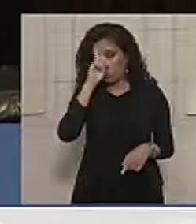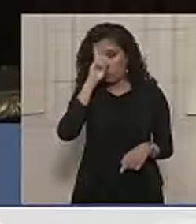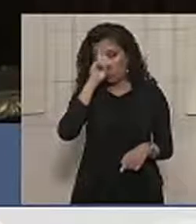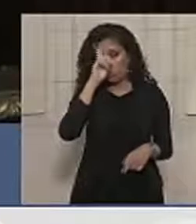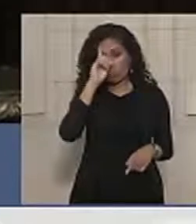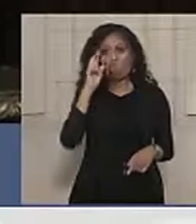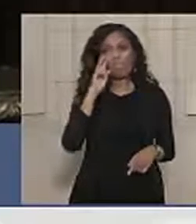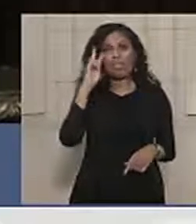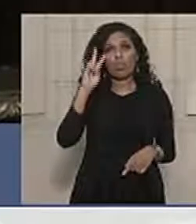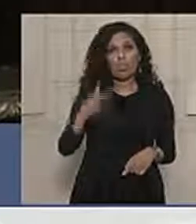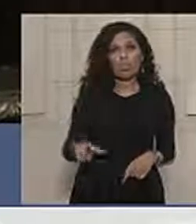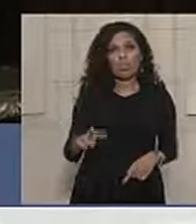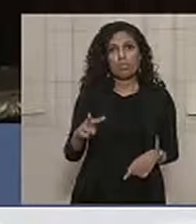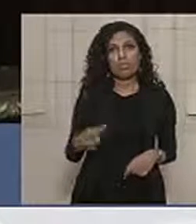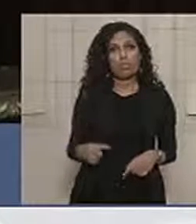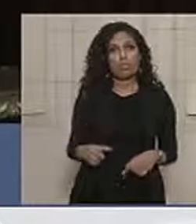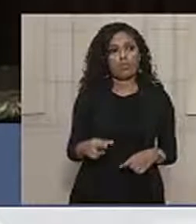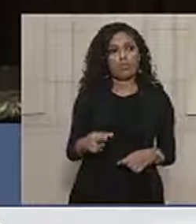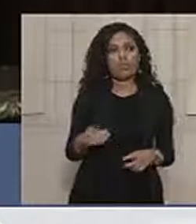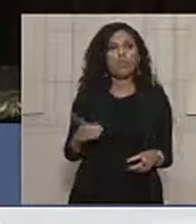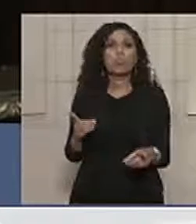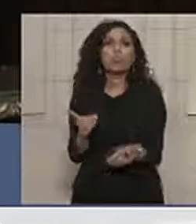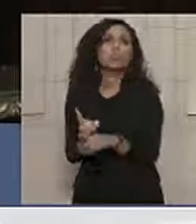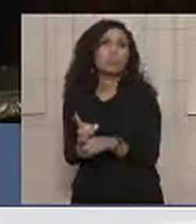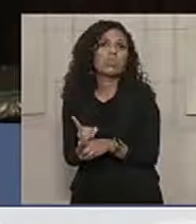cotidianamente, deputado Valdec, tropeçar